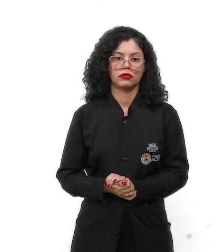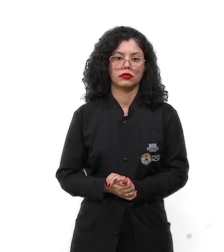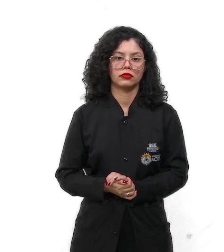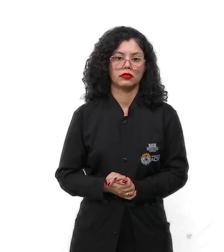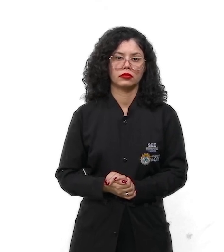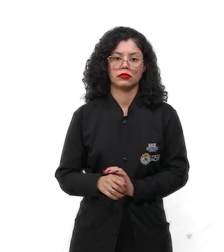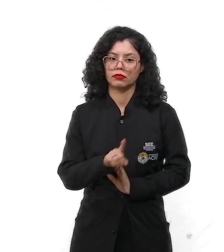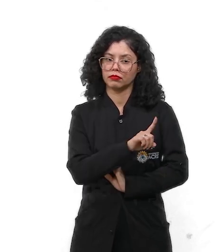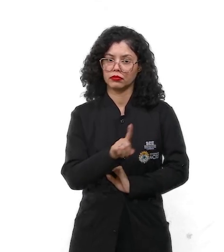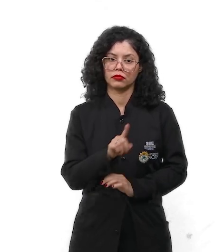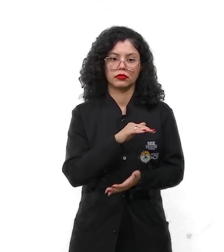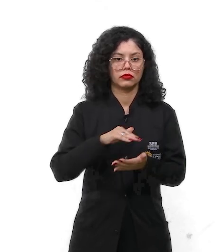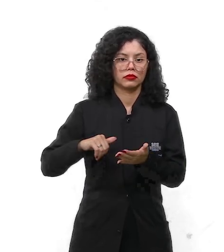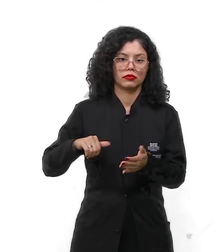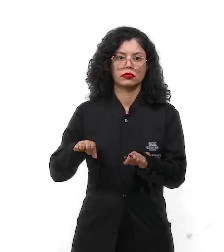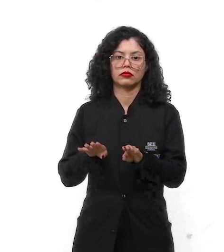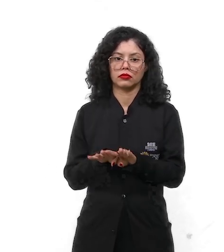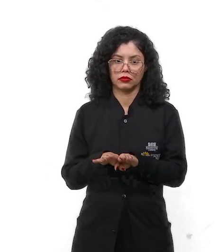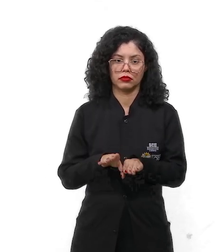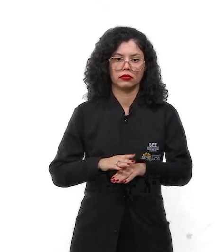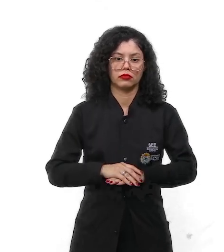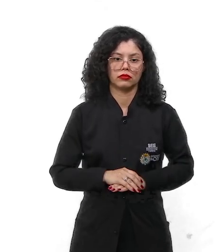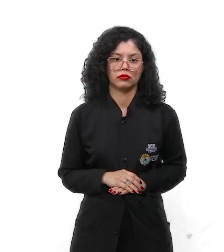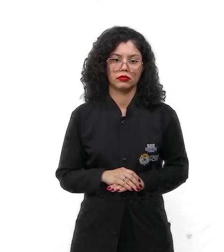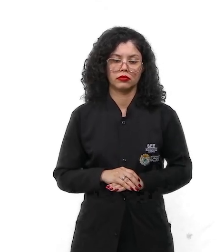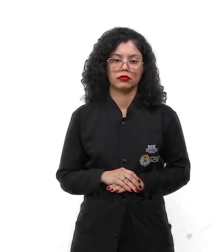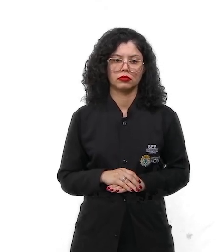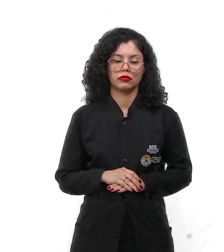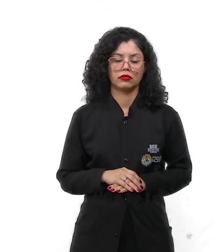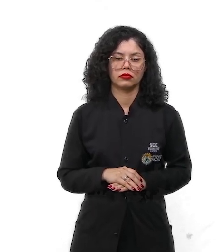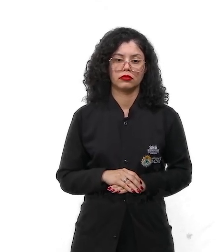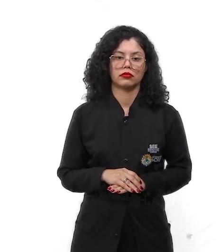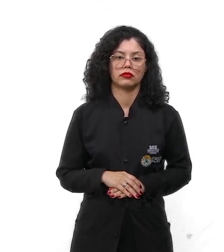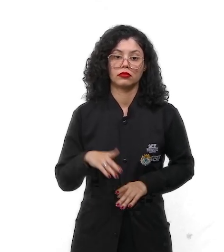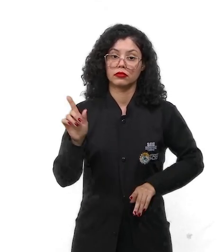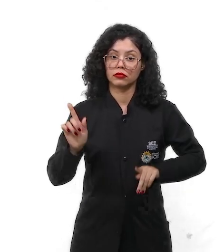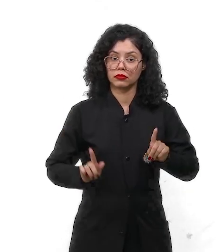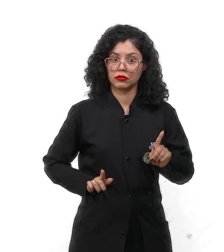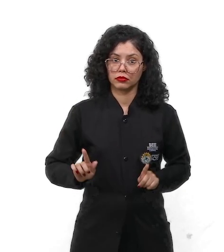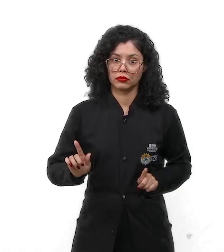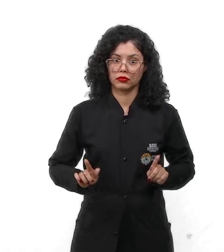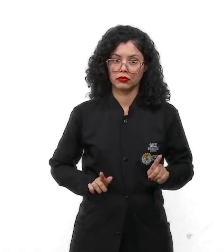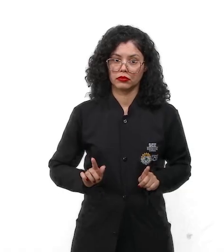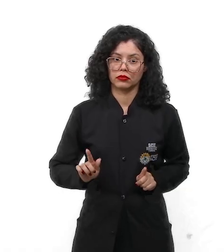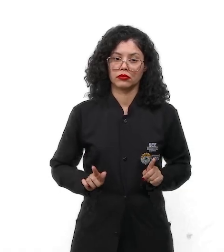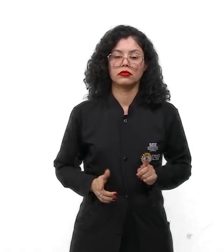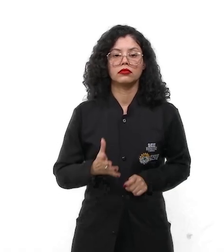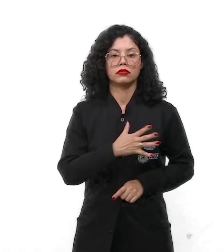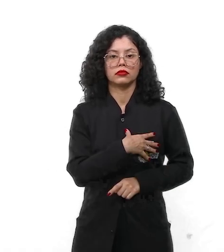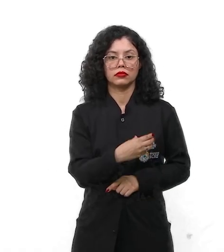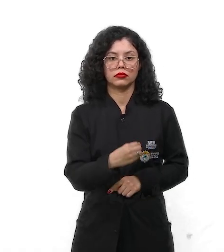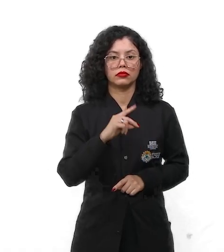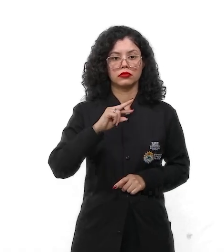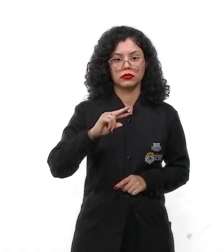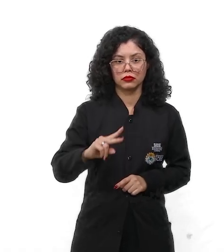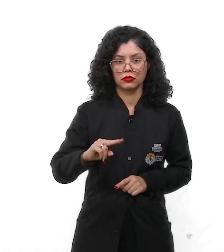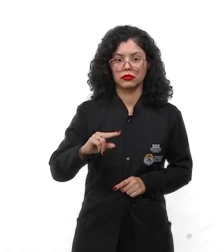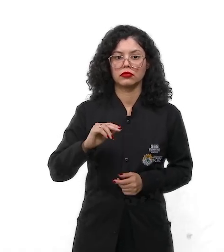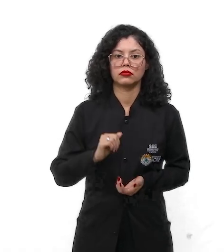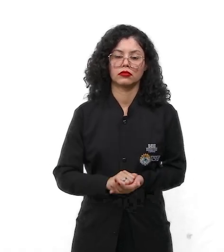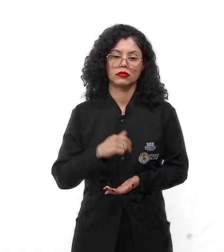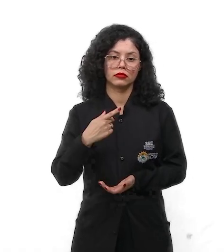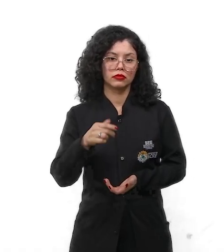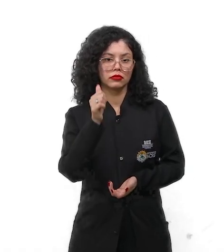mitocondrial, então ele está descartado também. A prima, filha do irmão de